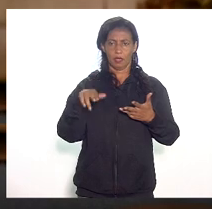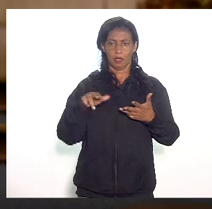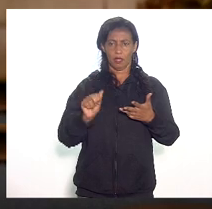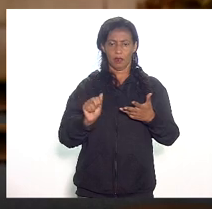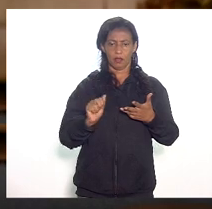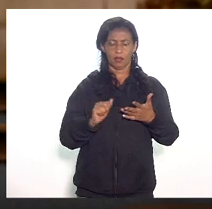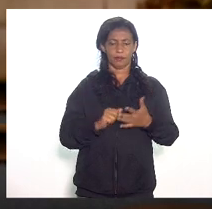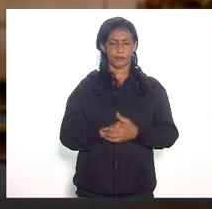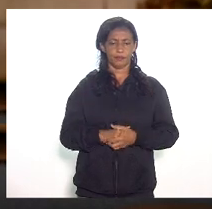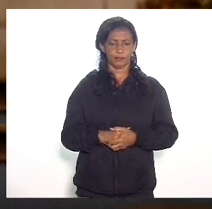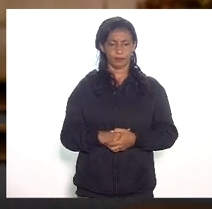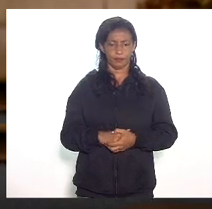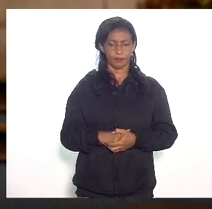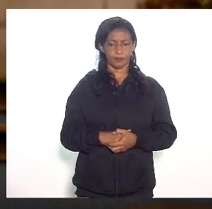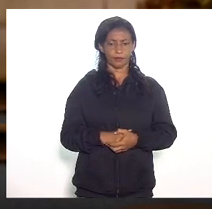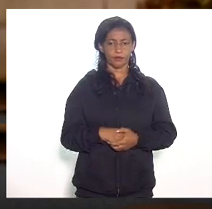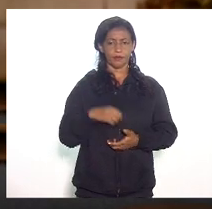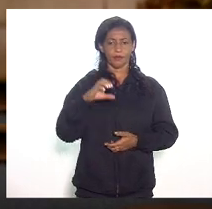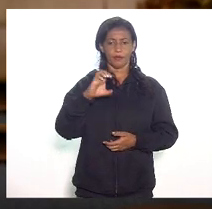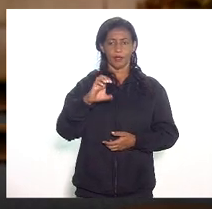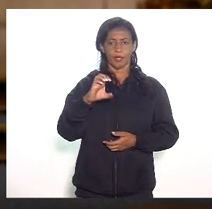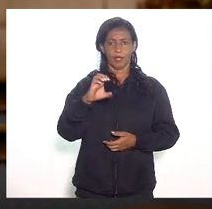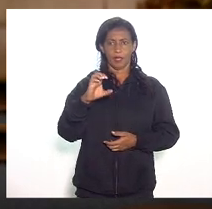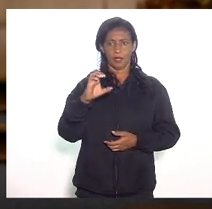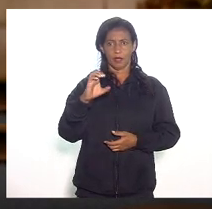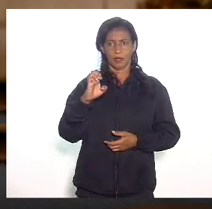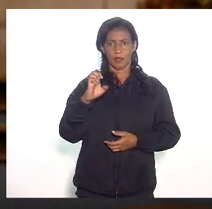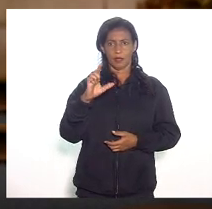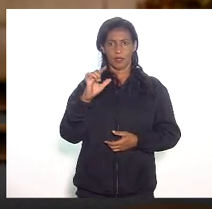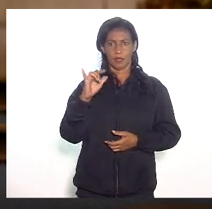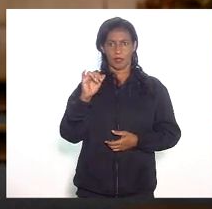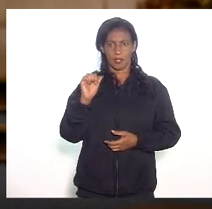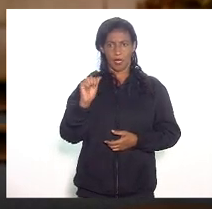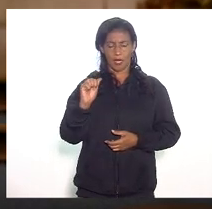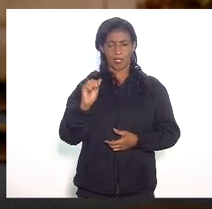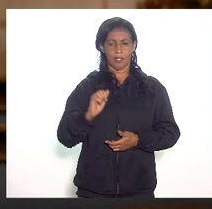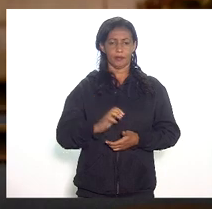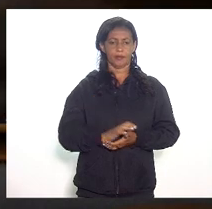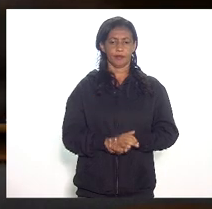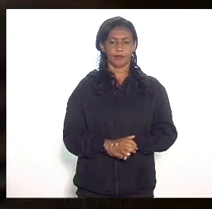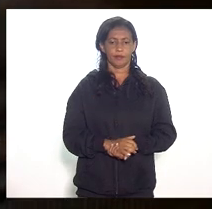Serafine. Sélia, presidente. Sélia, Serafine. Valdeque.